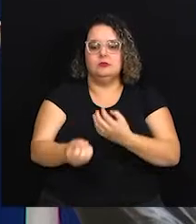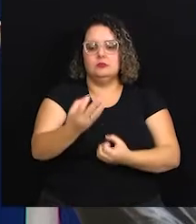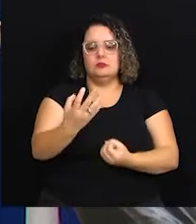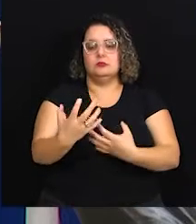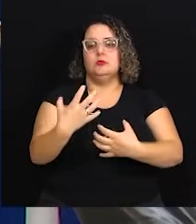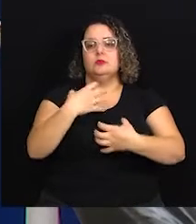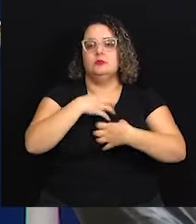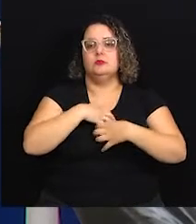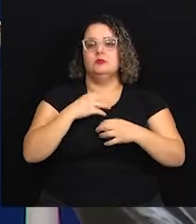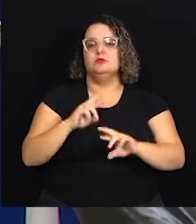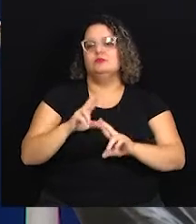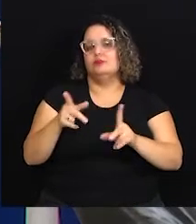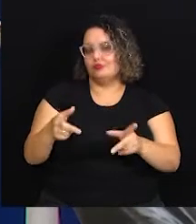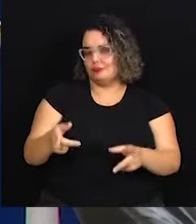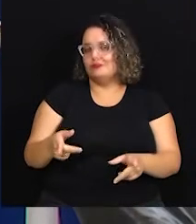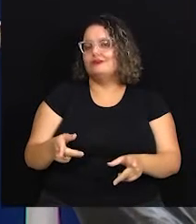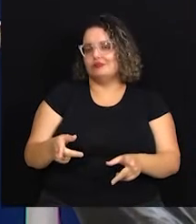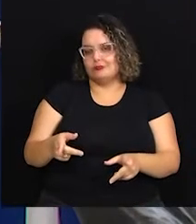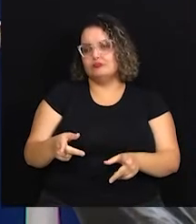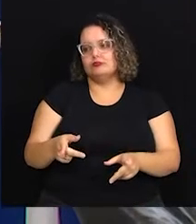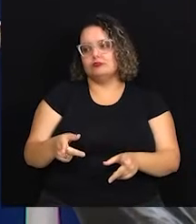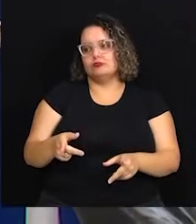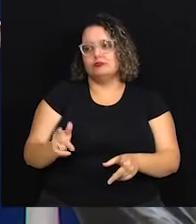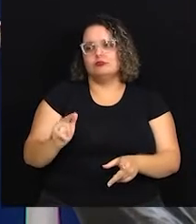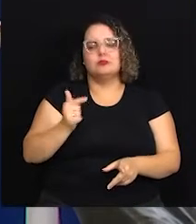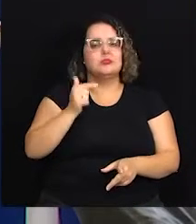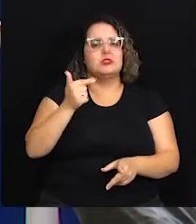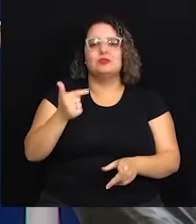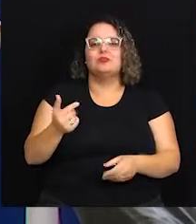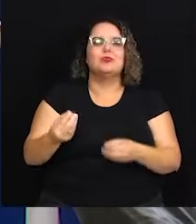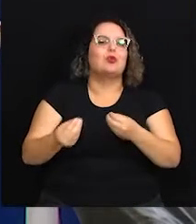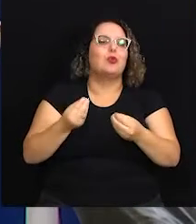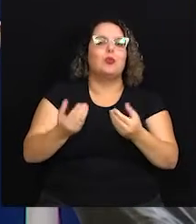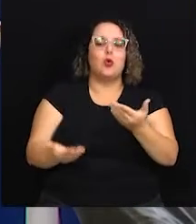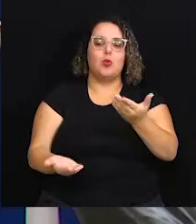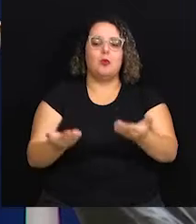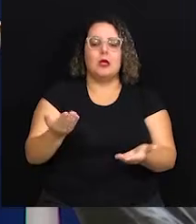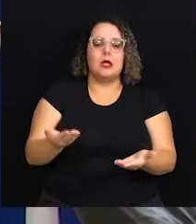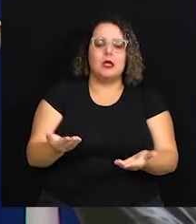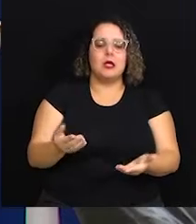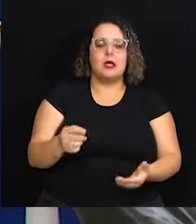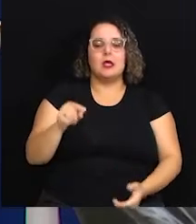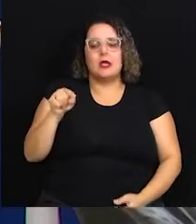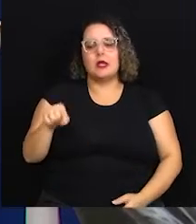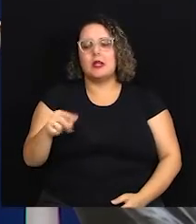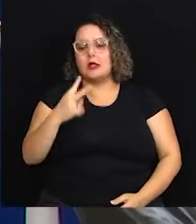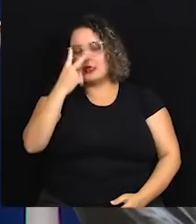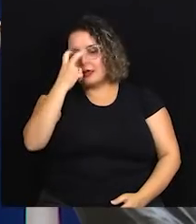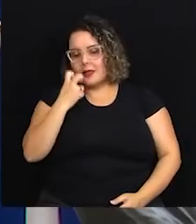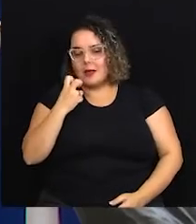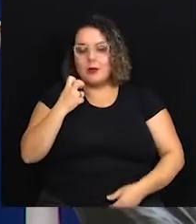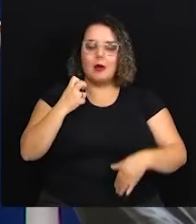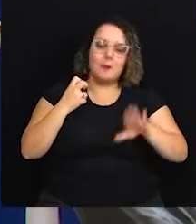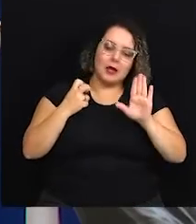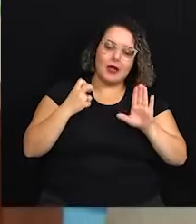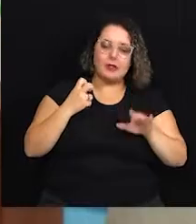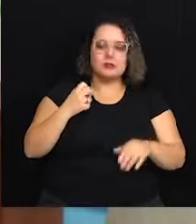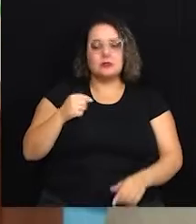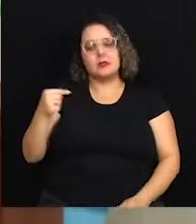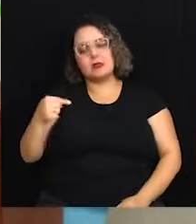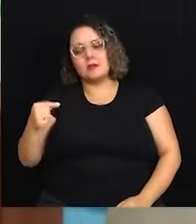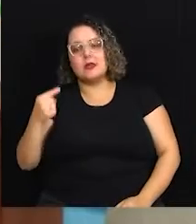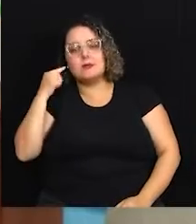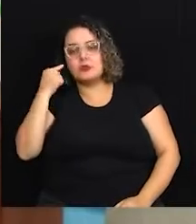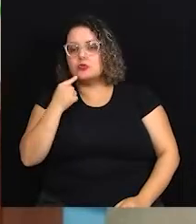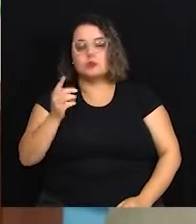uma maneira deturpada. Então não dá para pôr na balança, ele é mais deficiente visual ou ele é mais surdo. Na